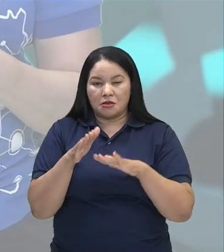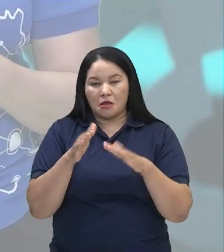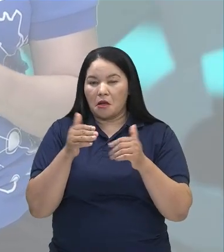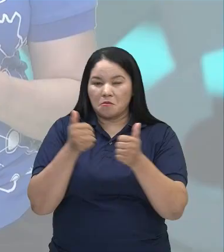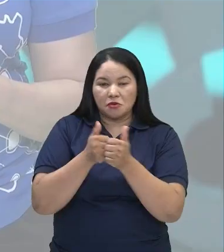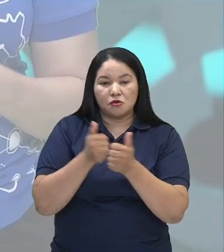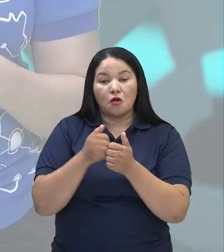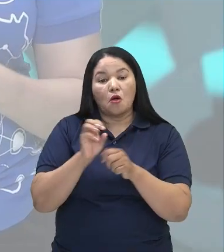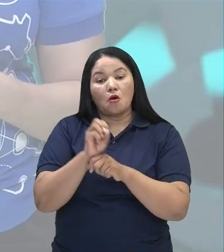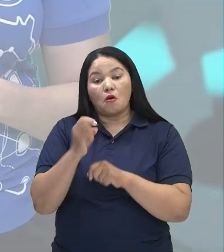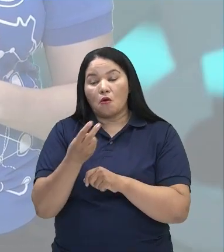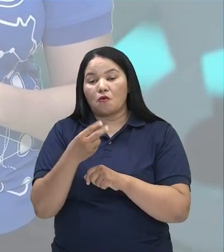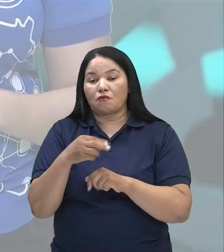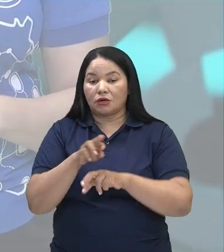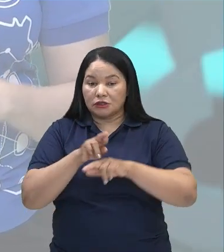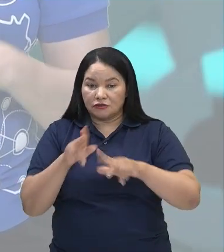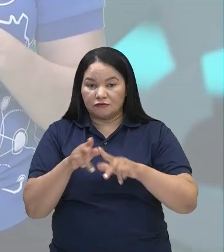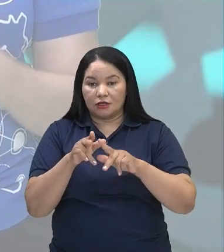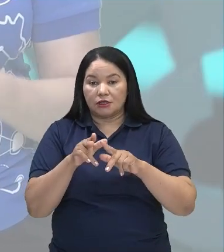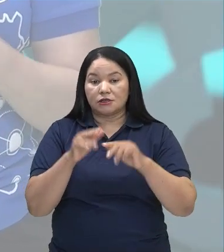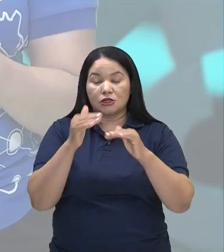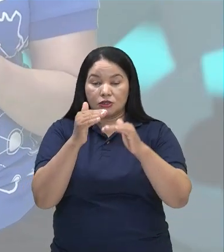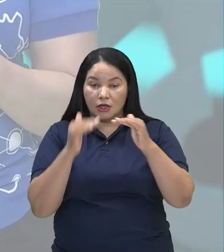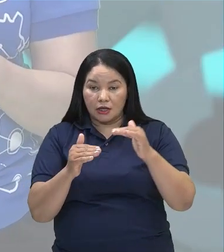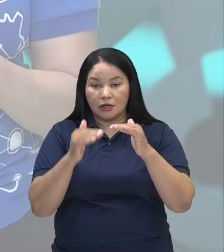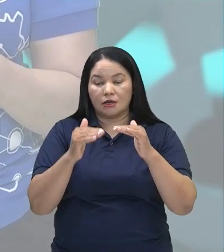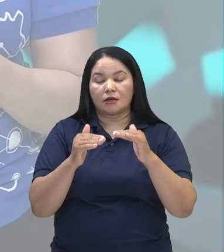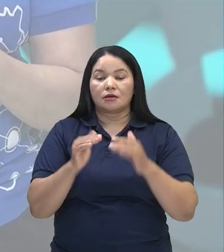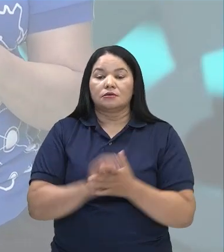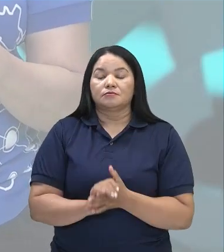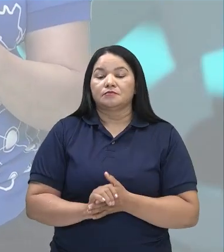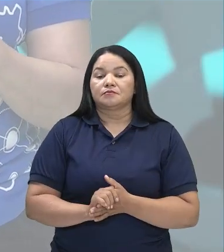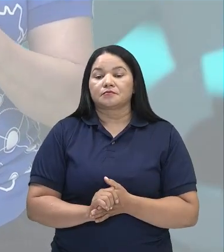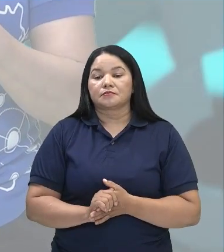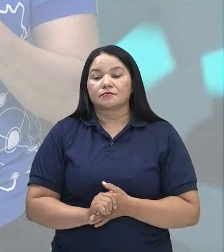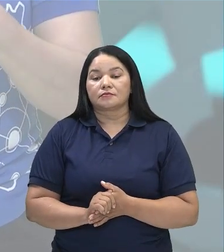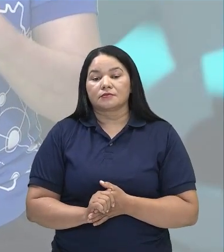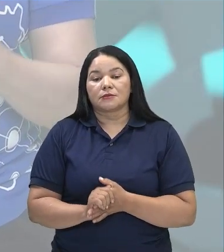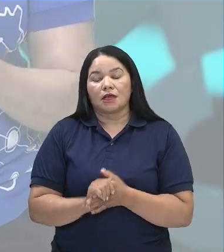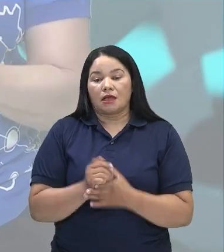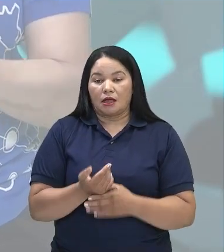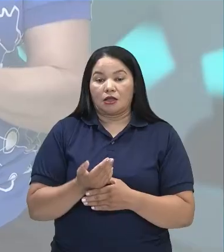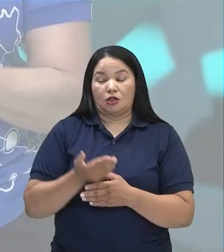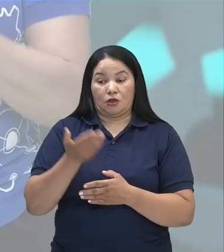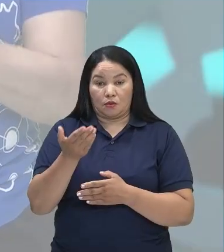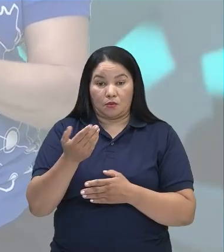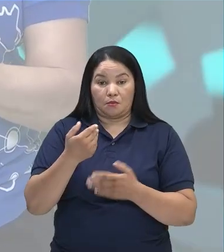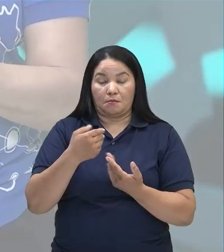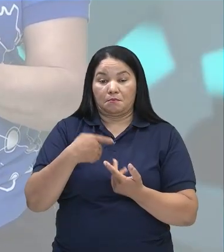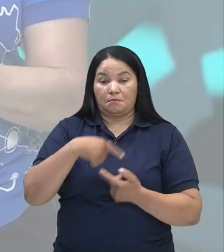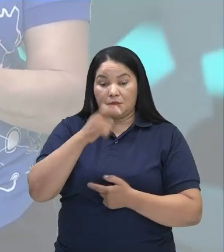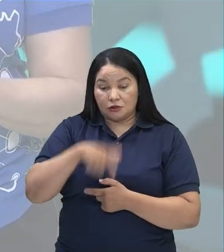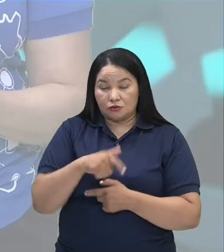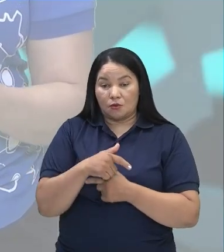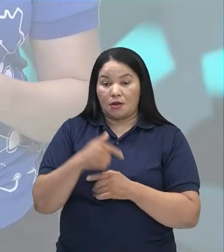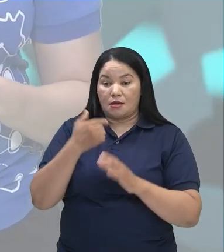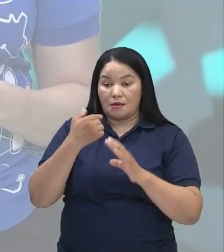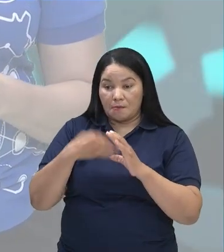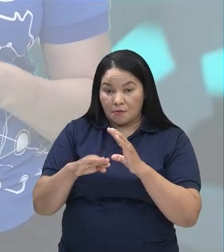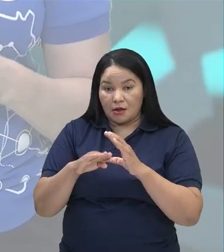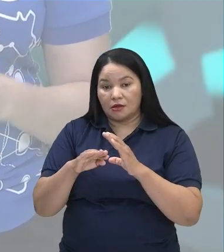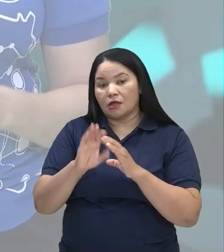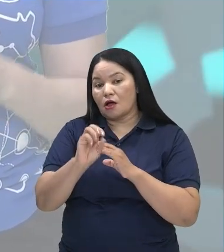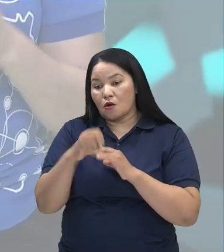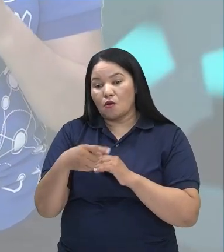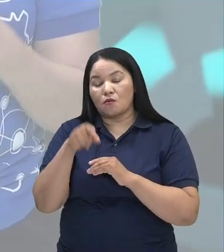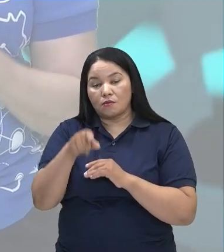diferença hierárquica entre os interlocutores, entre quem manda e quem recebe, tá? Pode